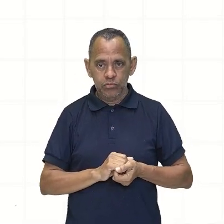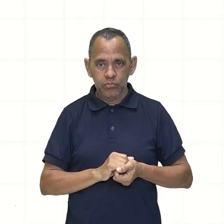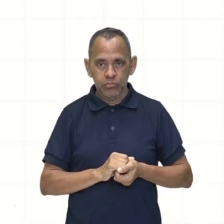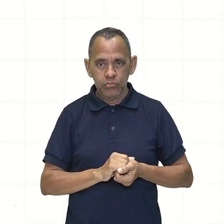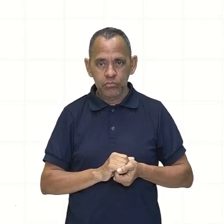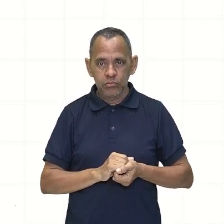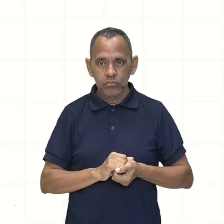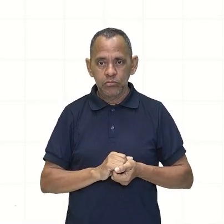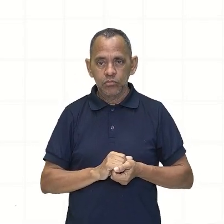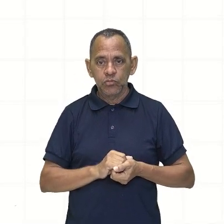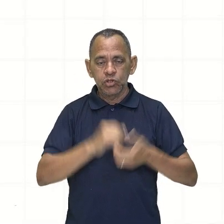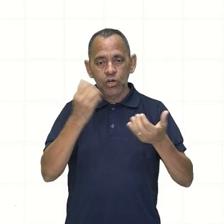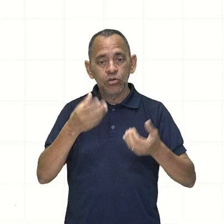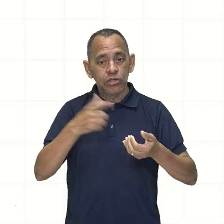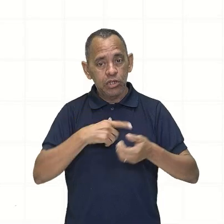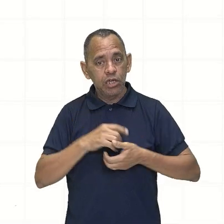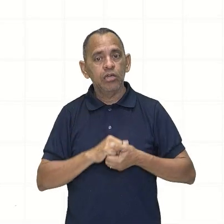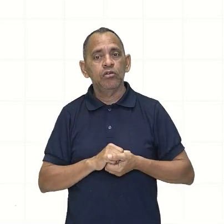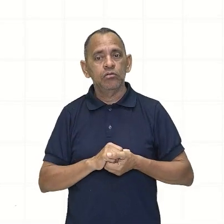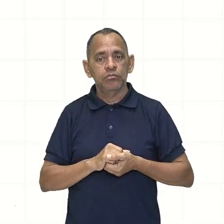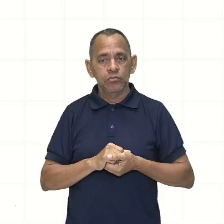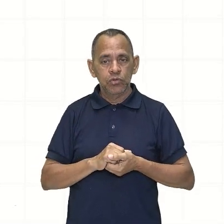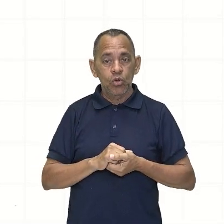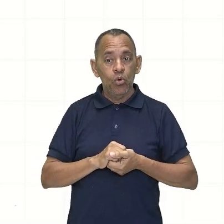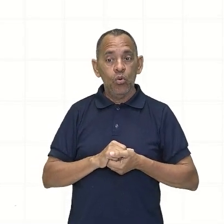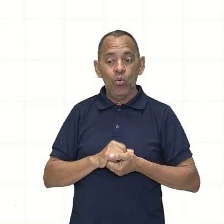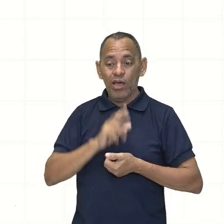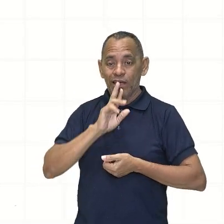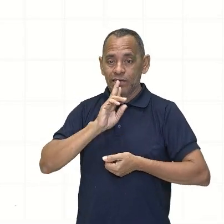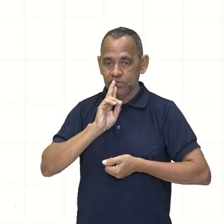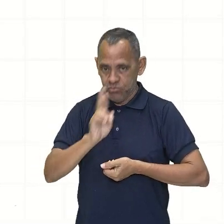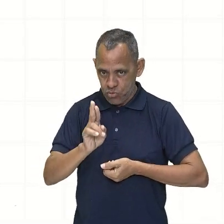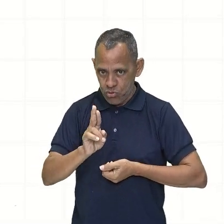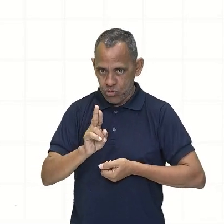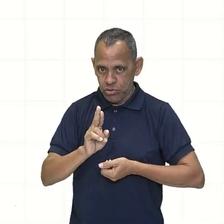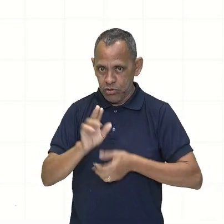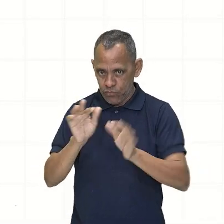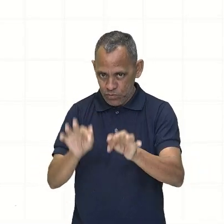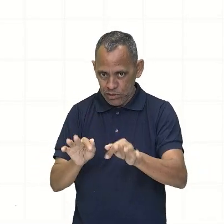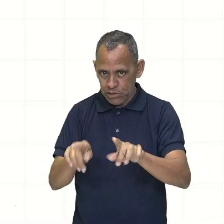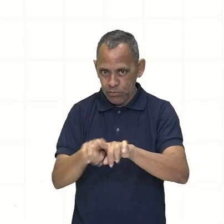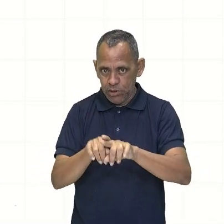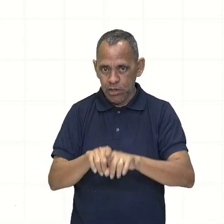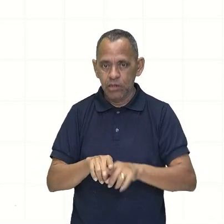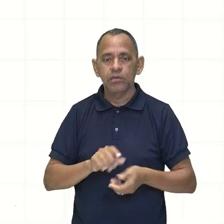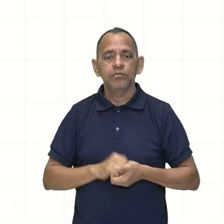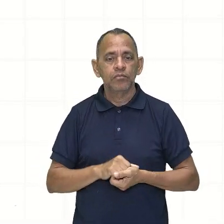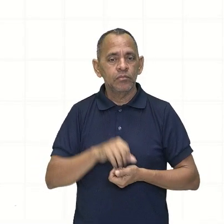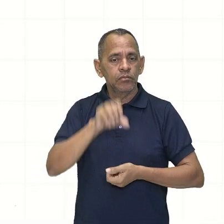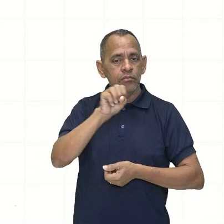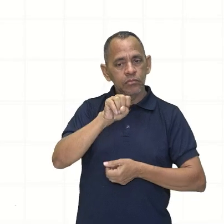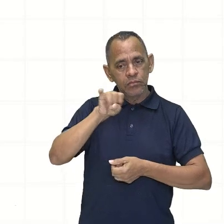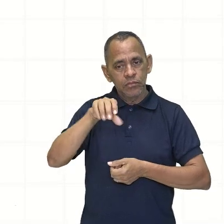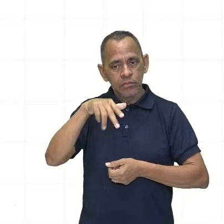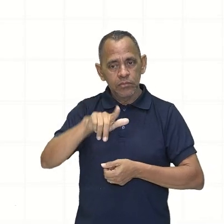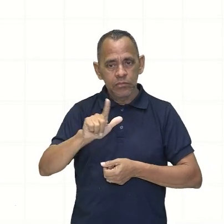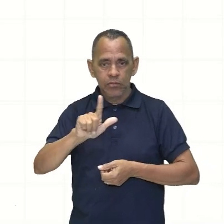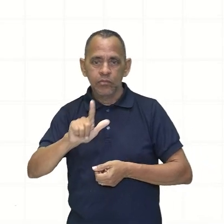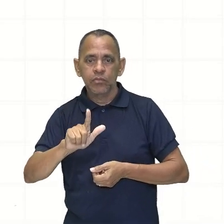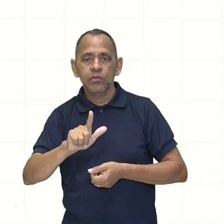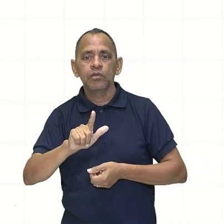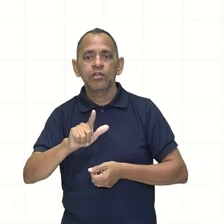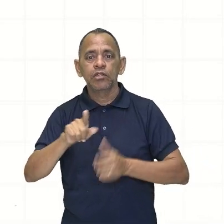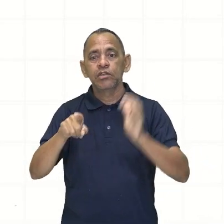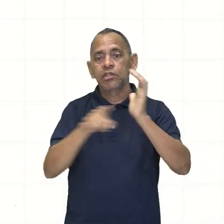e damos ao produto, ou seja, ao resultado, o sinal negativo. Tá, vamos